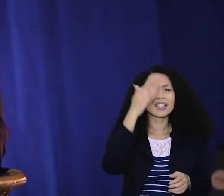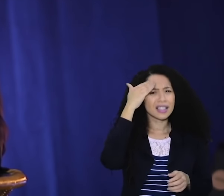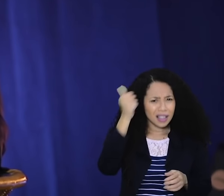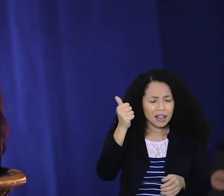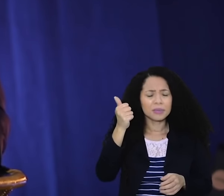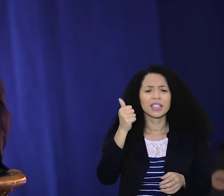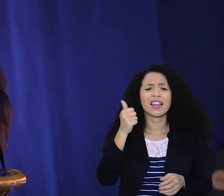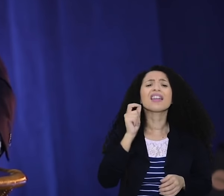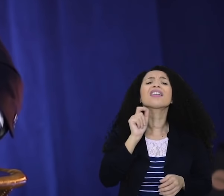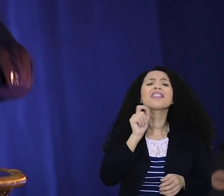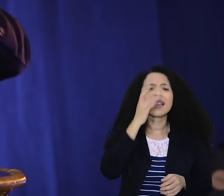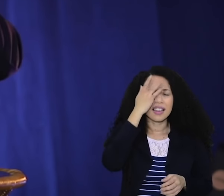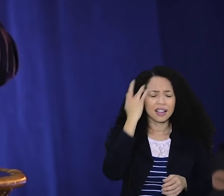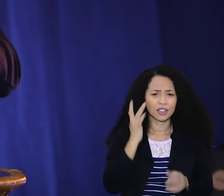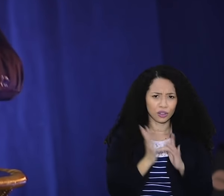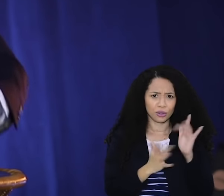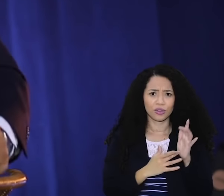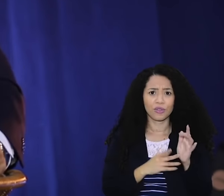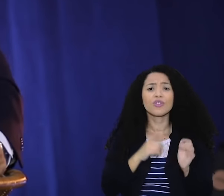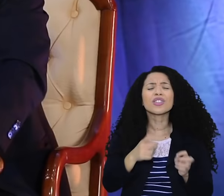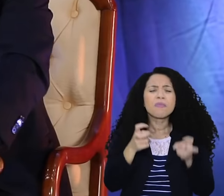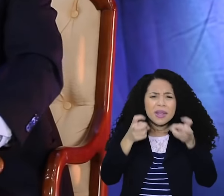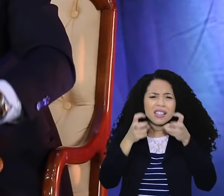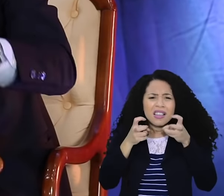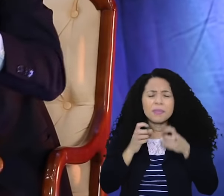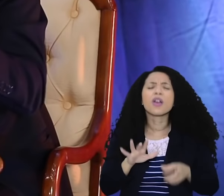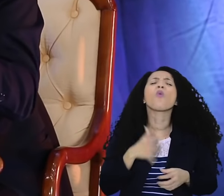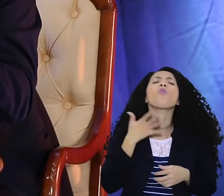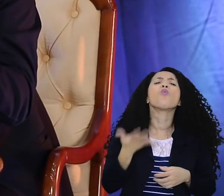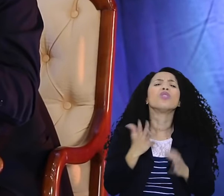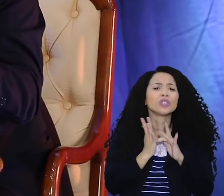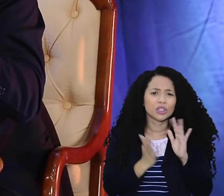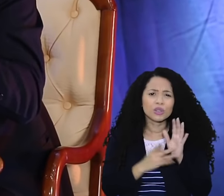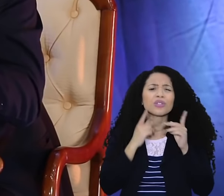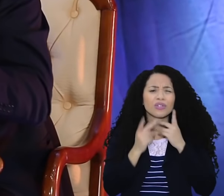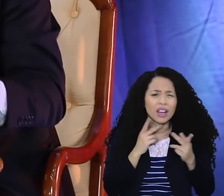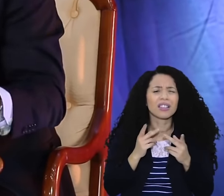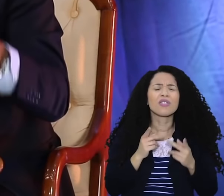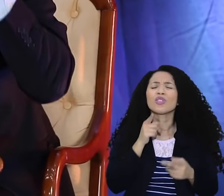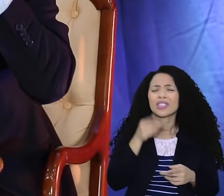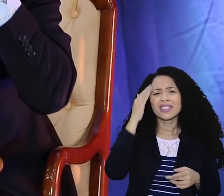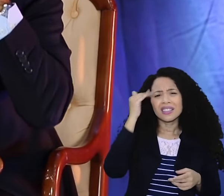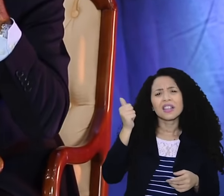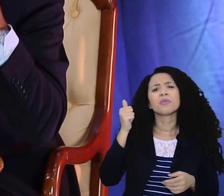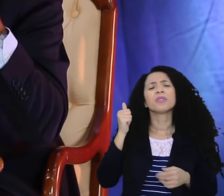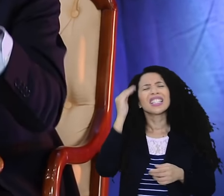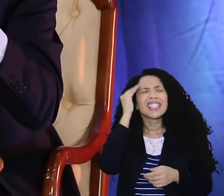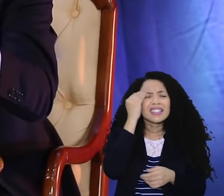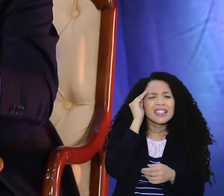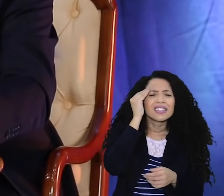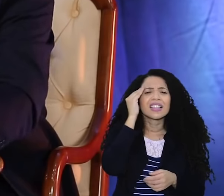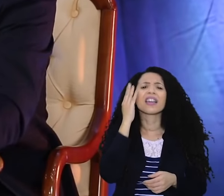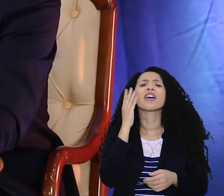quem é Ele? Você consegue perceber quando Ele te fala? Você é capaz de ouvir a sua voz, de compreender